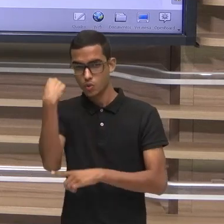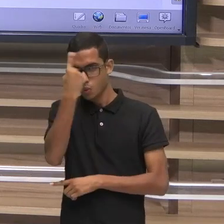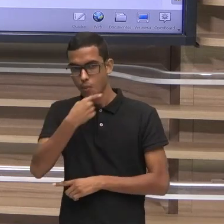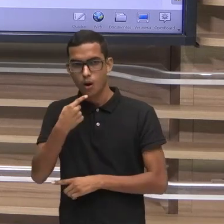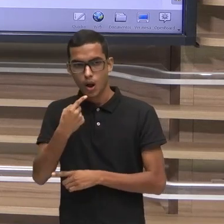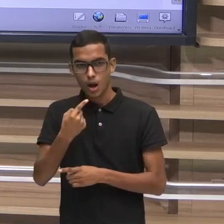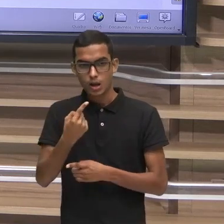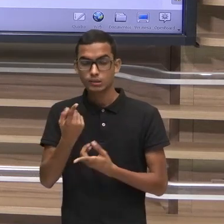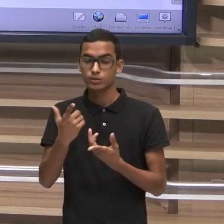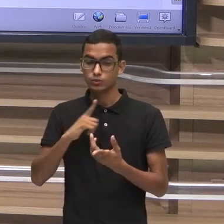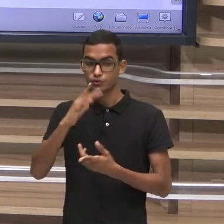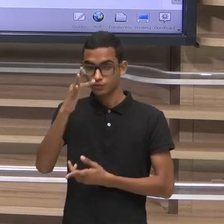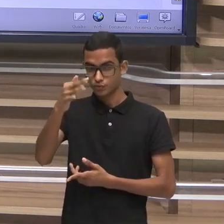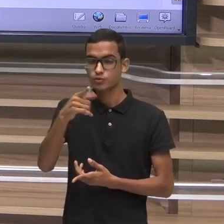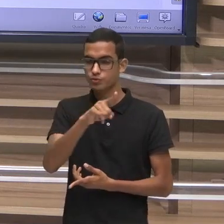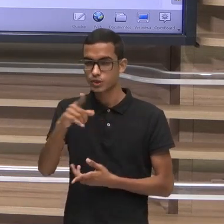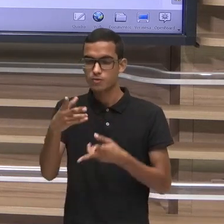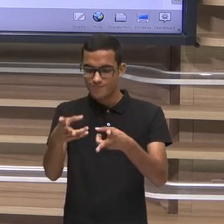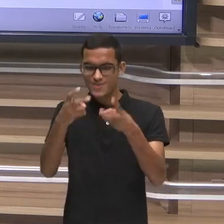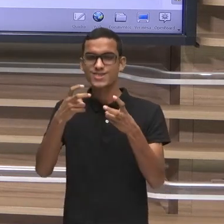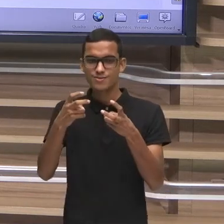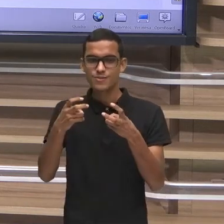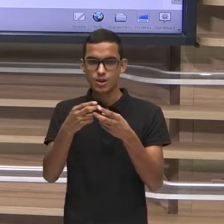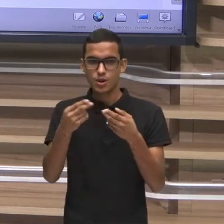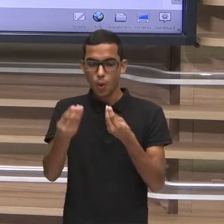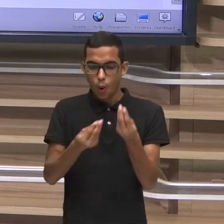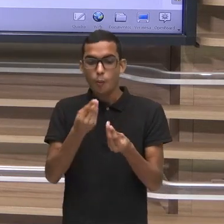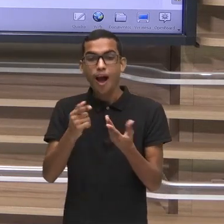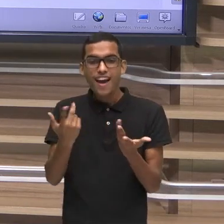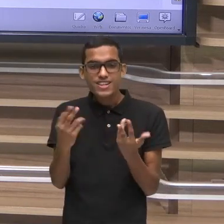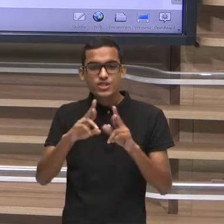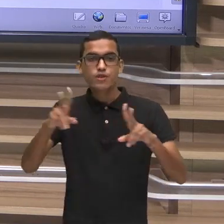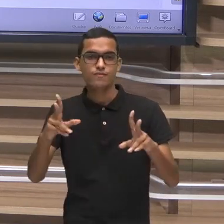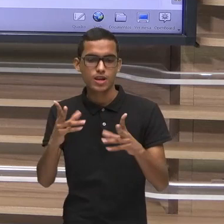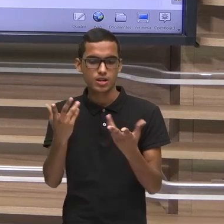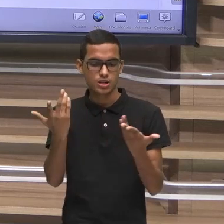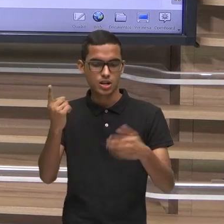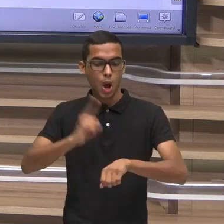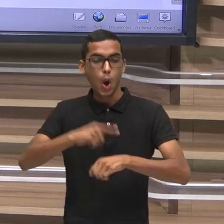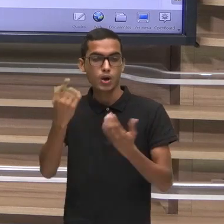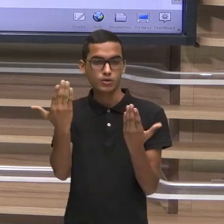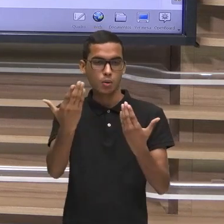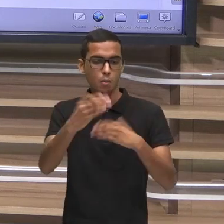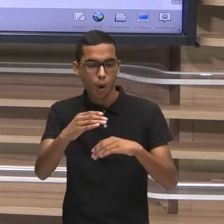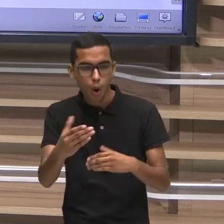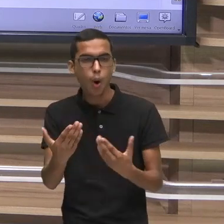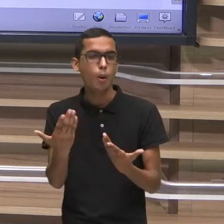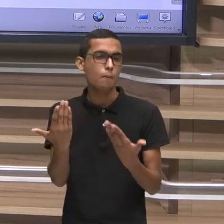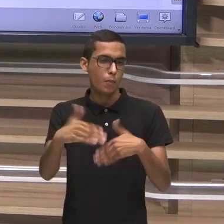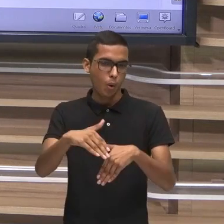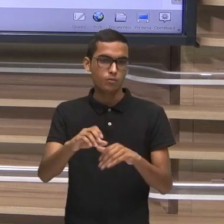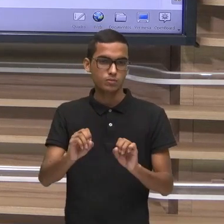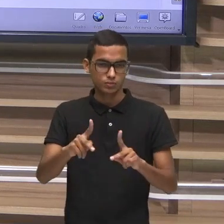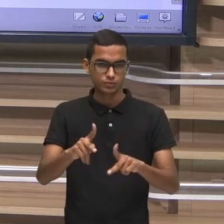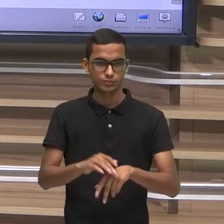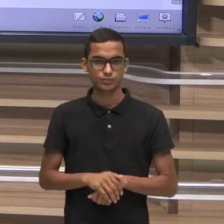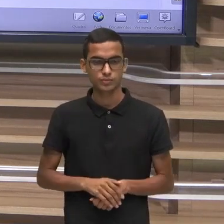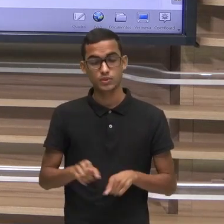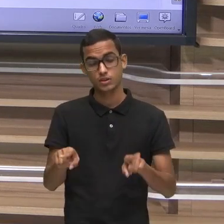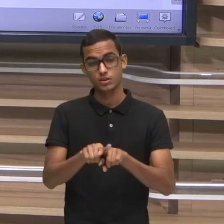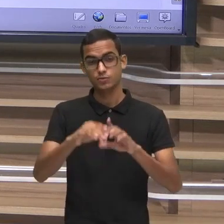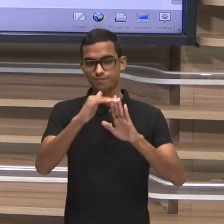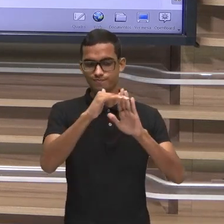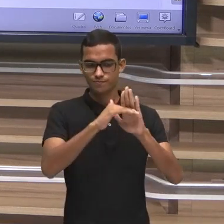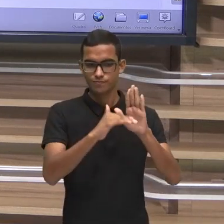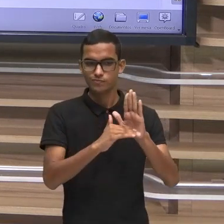hora do PSC, na hora do CIS, na hora do Enem. Isso vai fazer toda a diferença na tua postura enquanto candidato e na tua colocação aí no